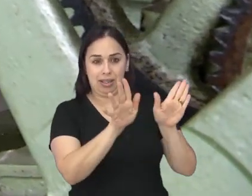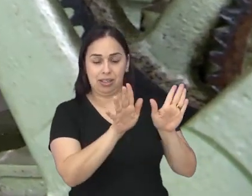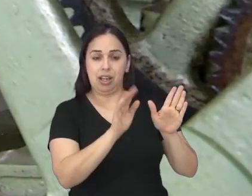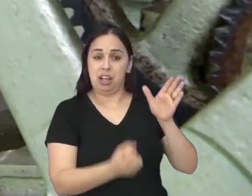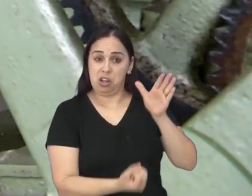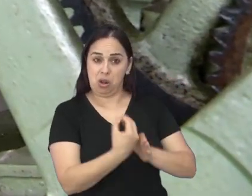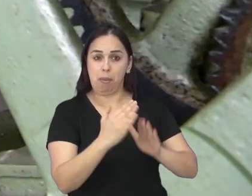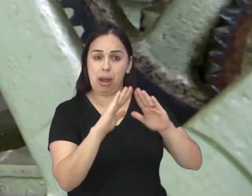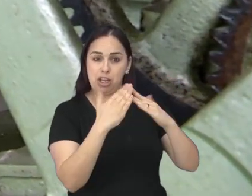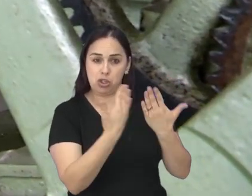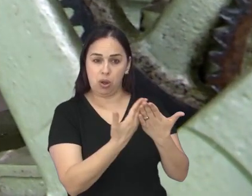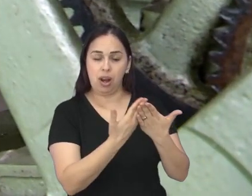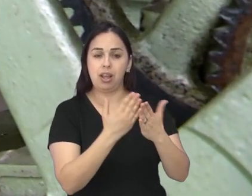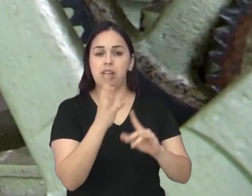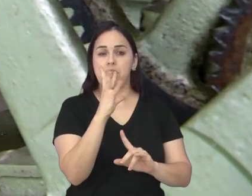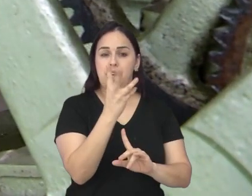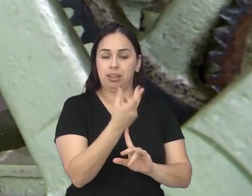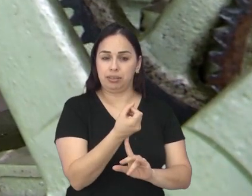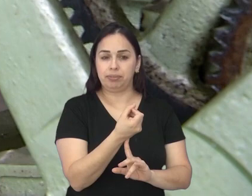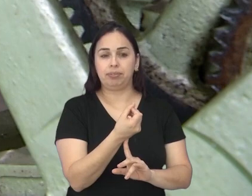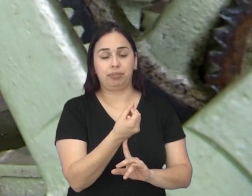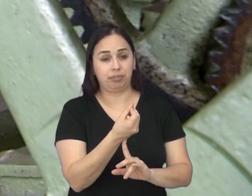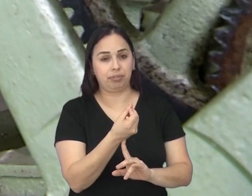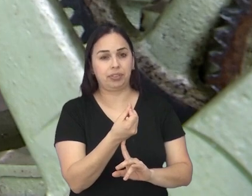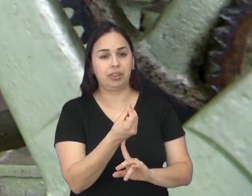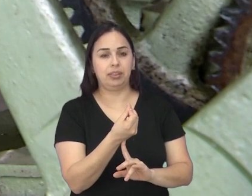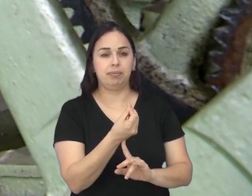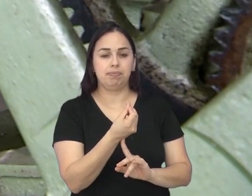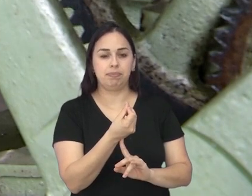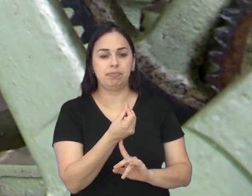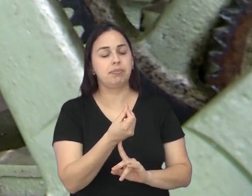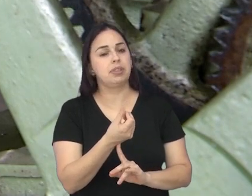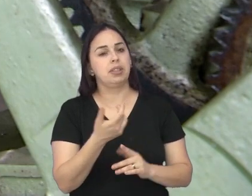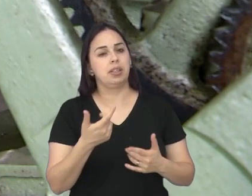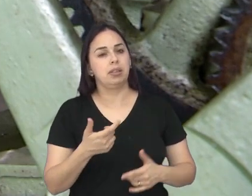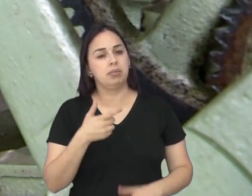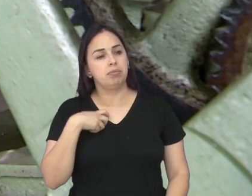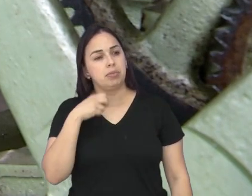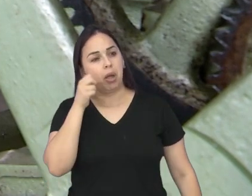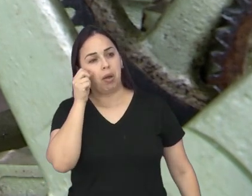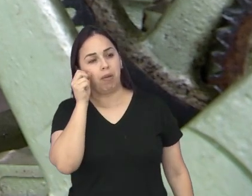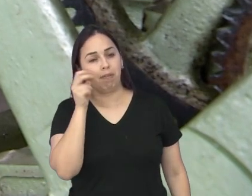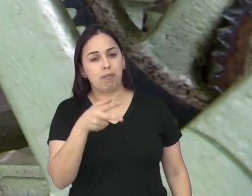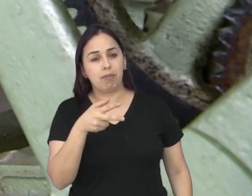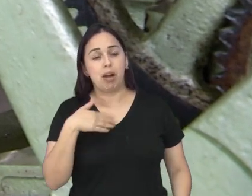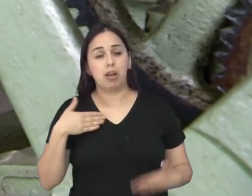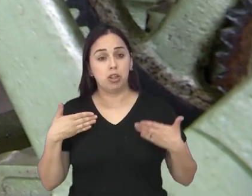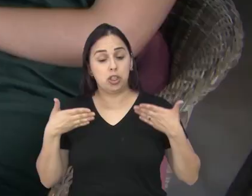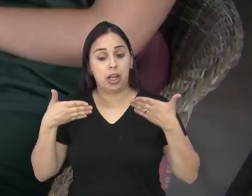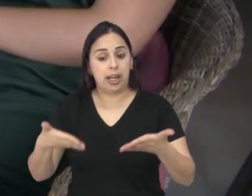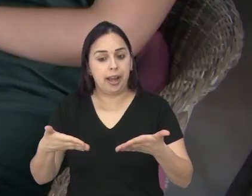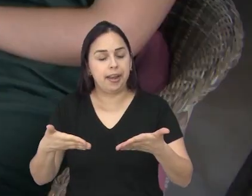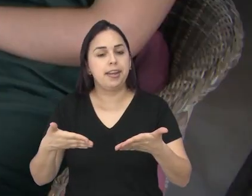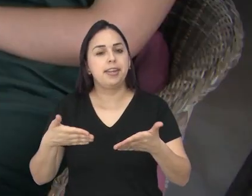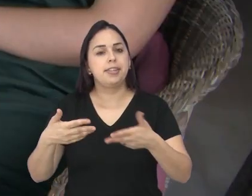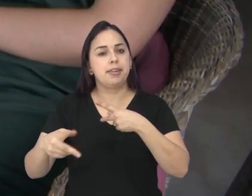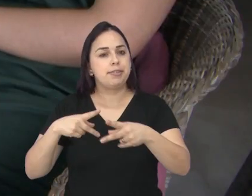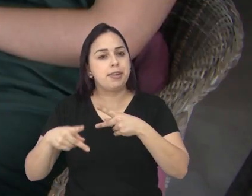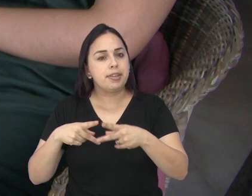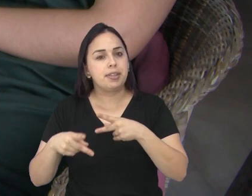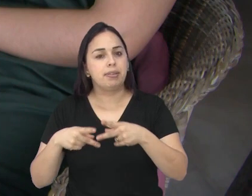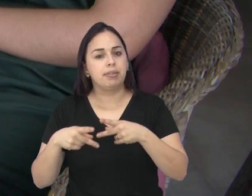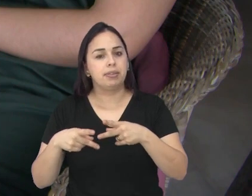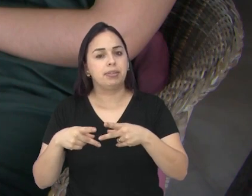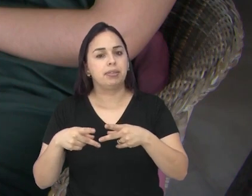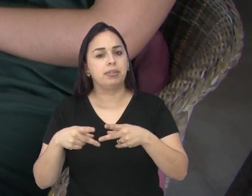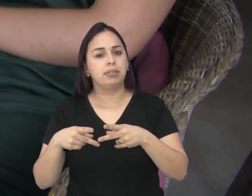arte. E aí, quando eu vim estudar em São José dos Campos,